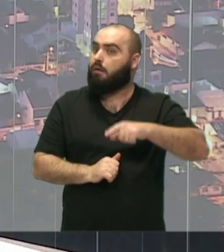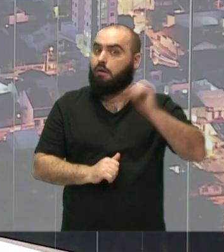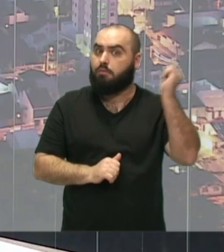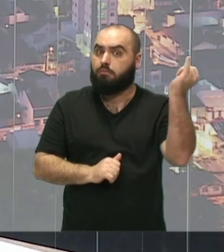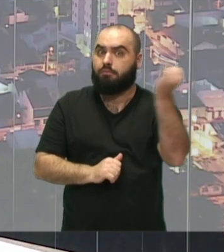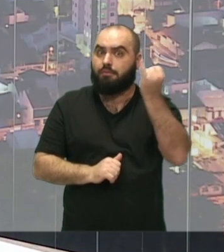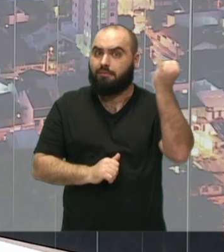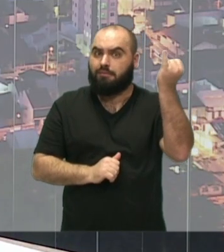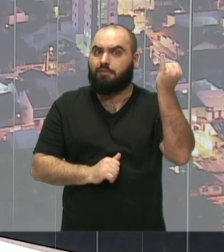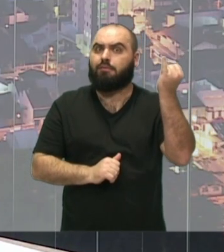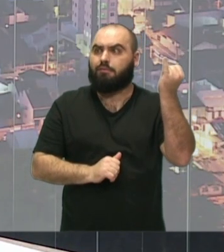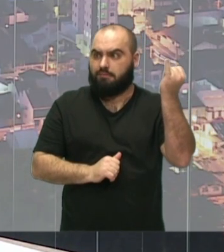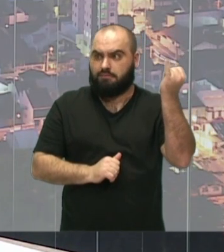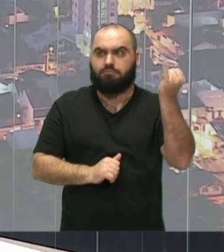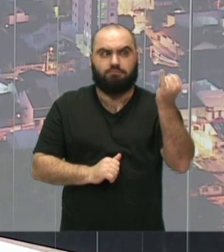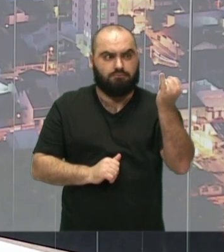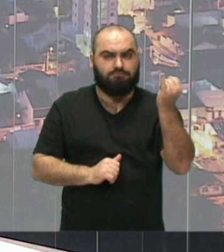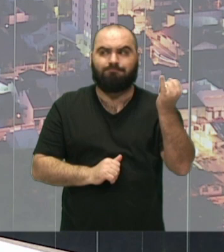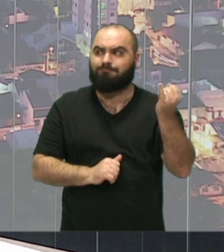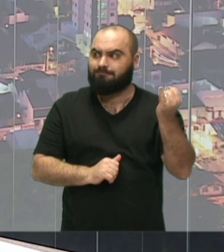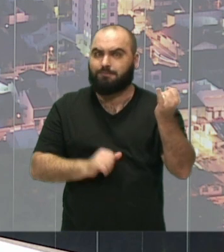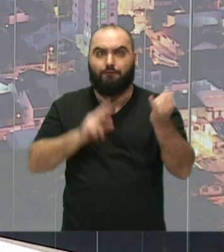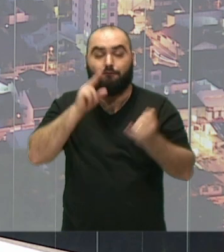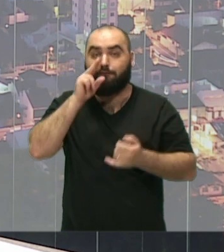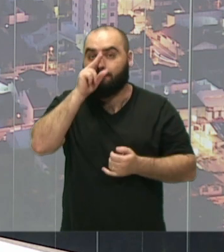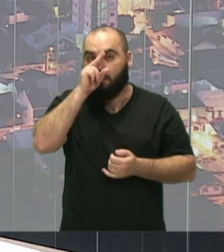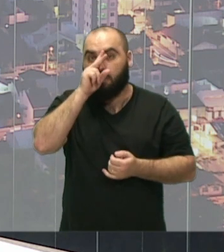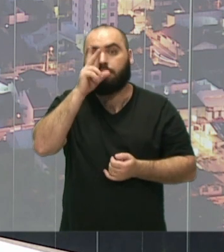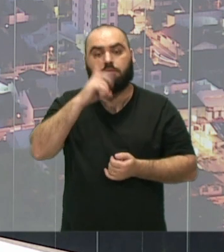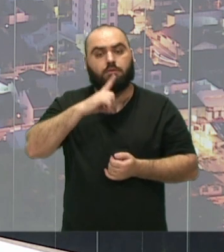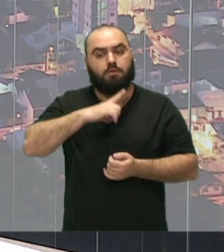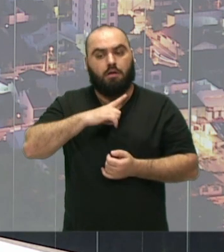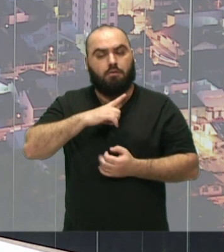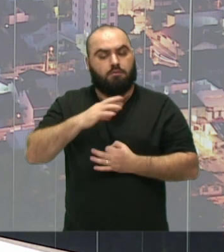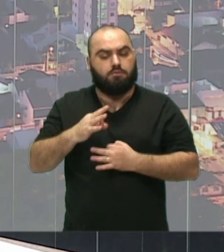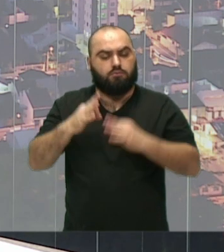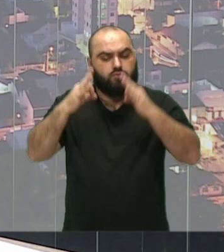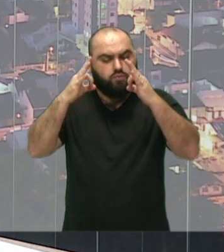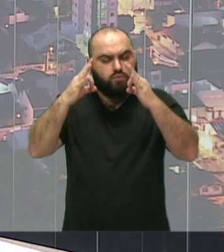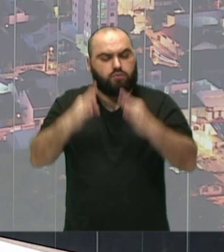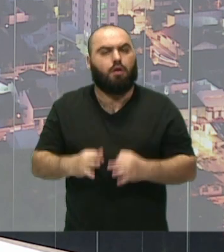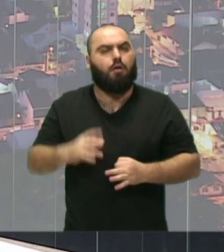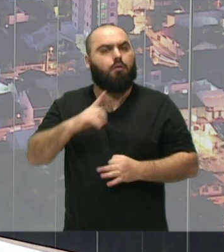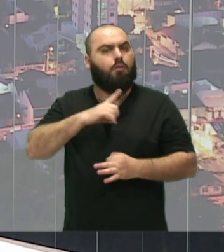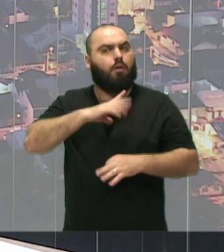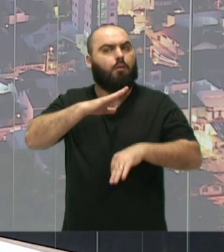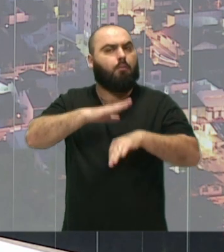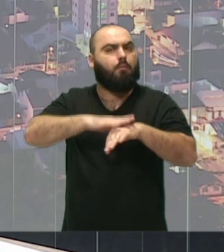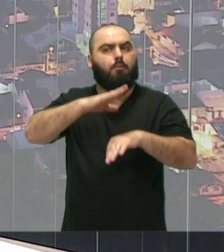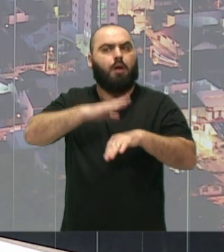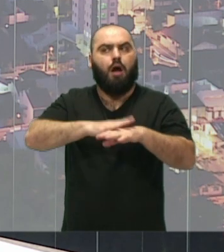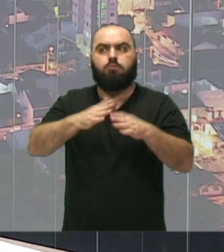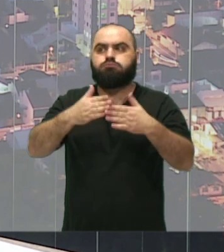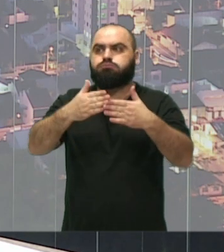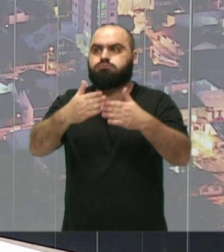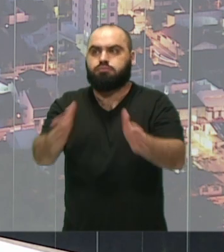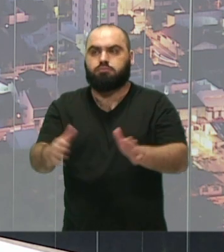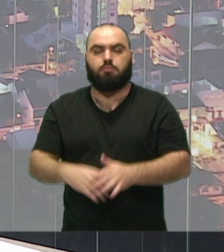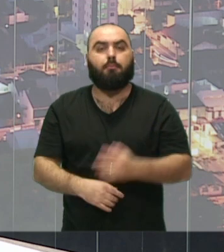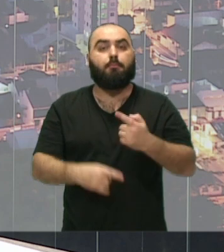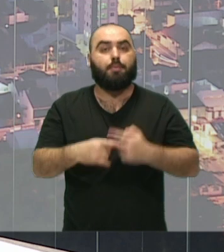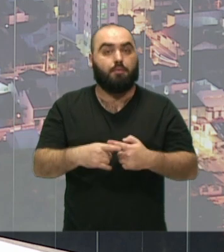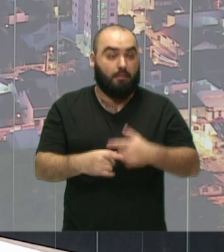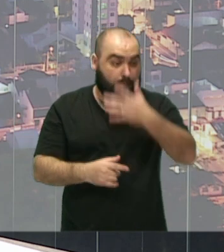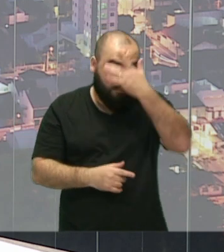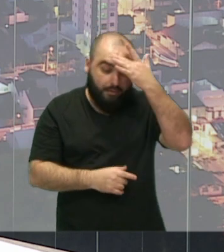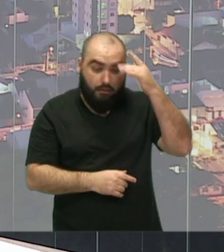marco, e isso eu tenho certeza que vai abrir muito mais, porque no momento que essas pessoas,